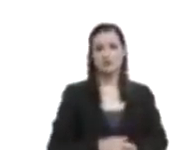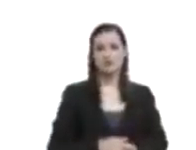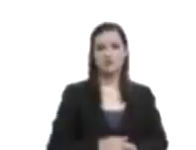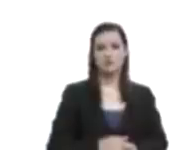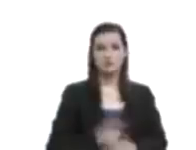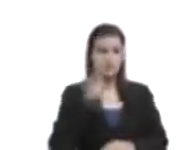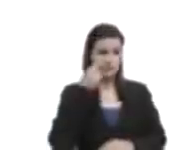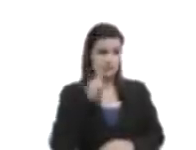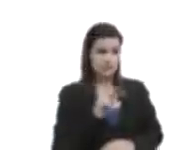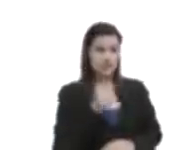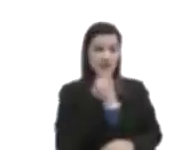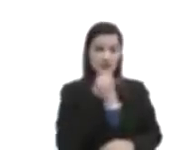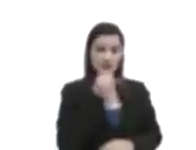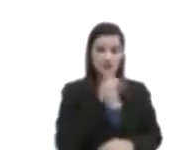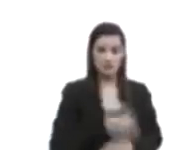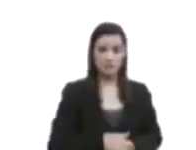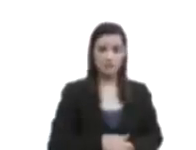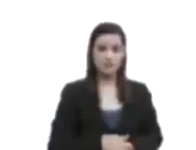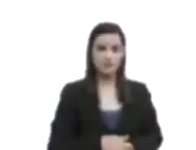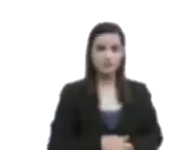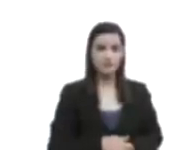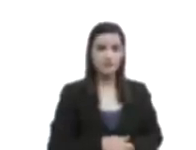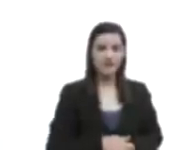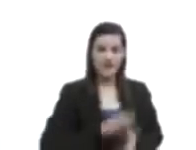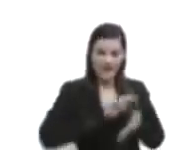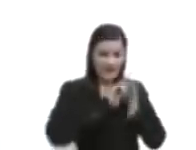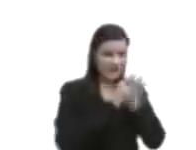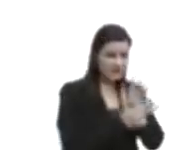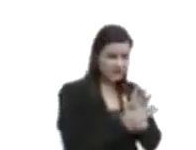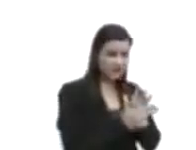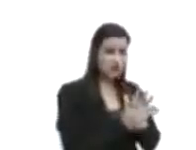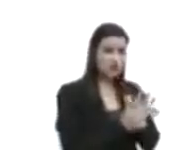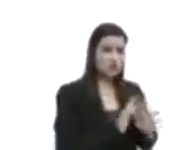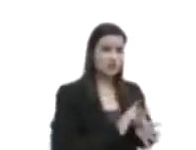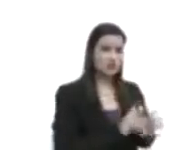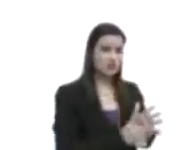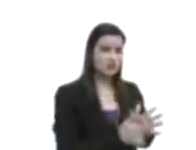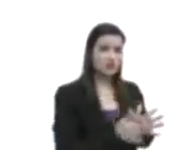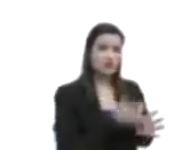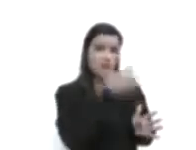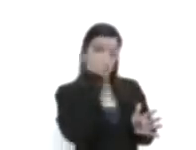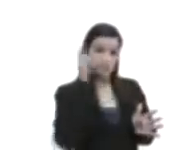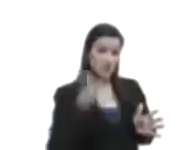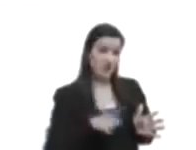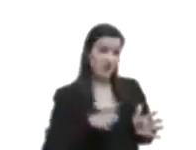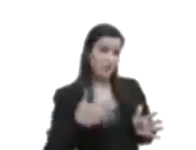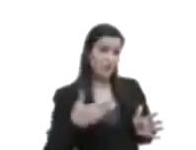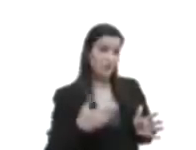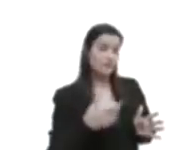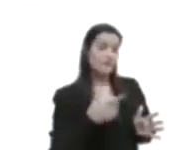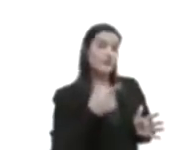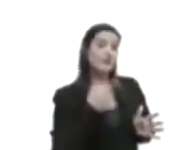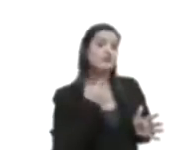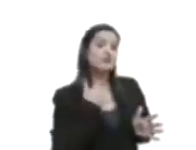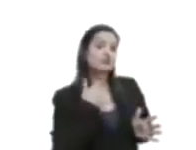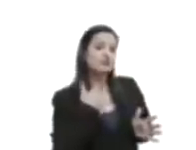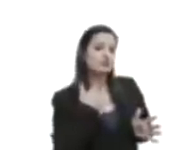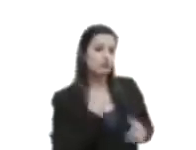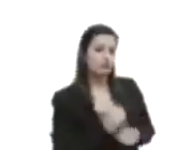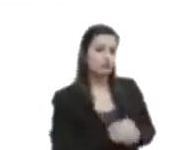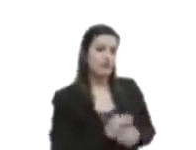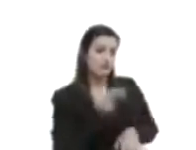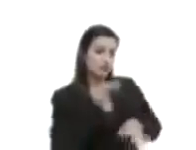Veja, por exemplo, algumas características aqui daquele que tem fome e sede. Primeira característica: ele